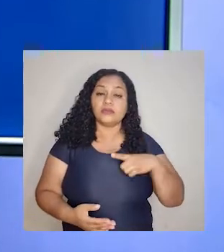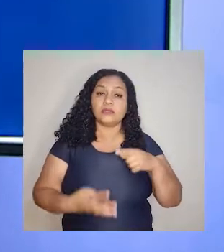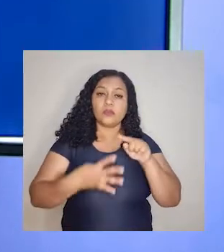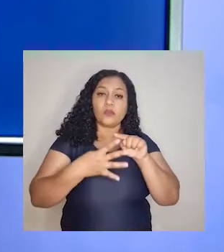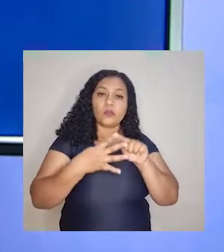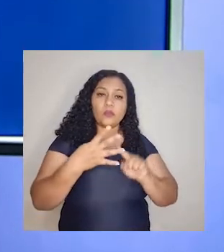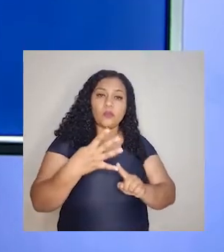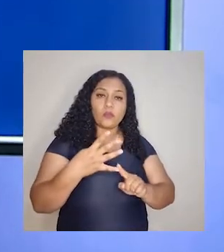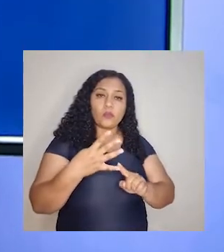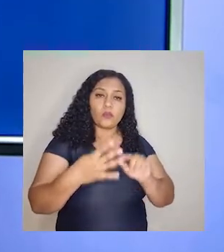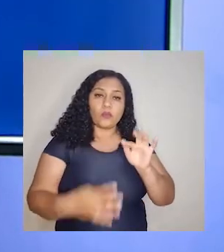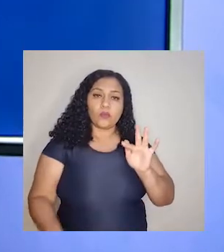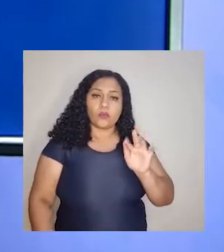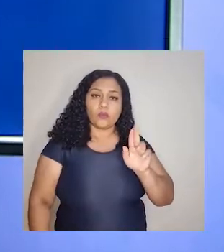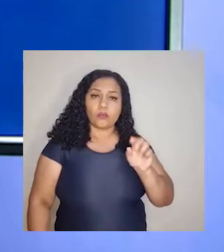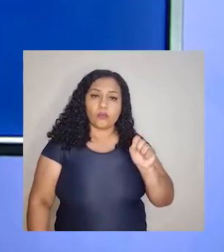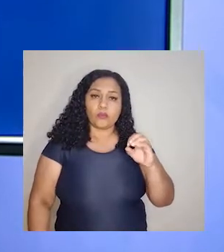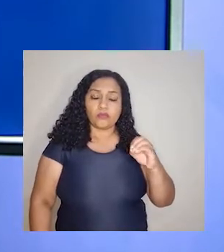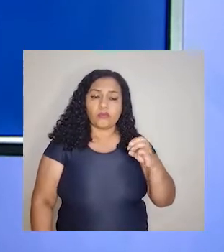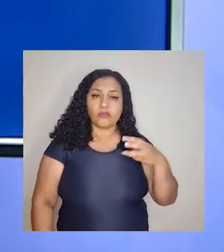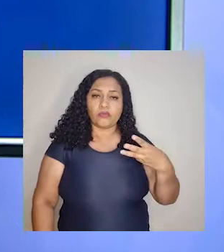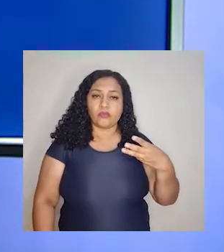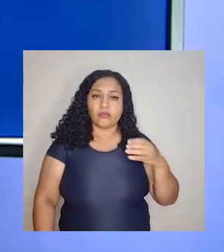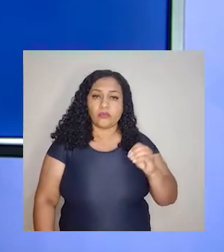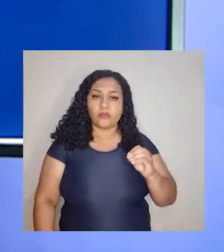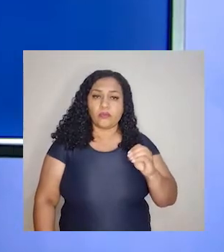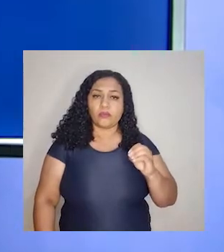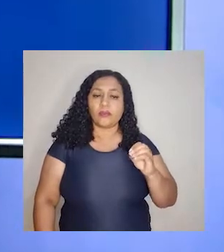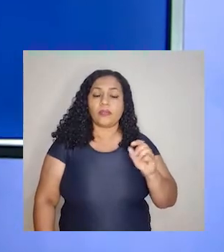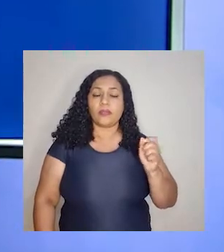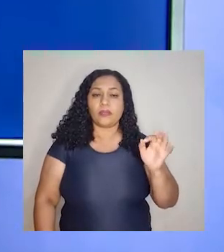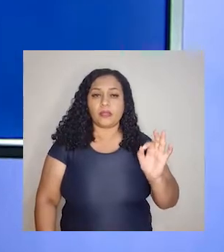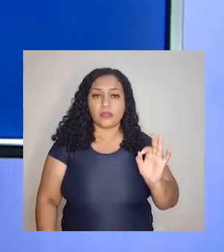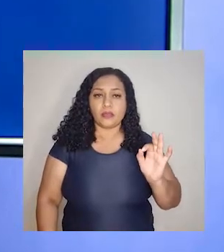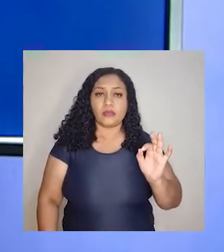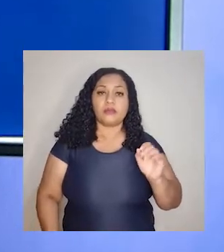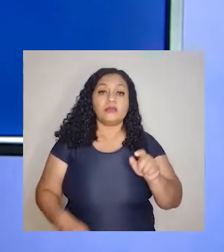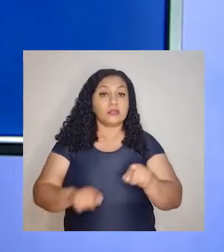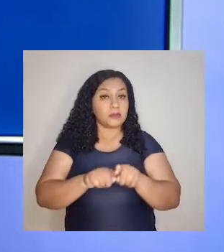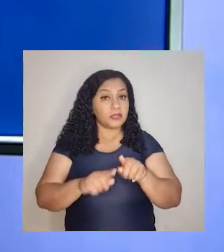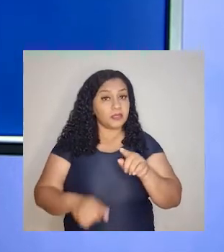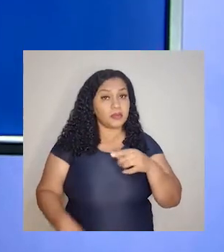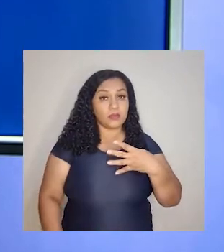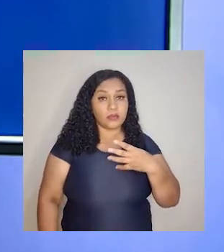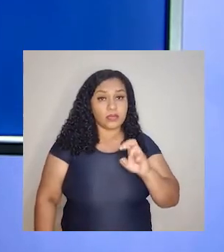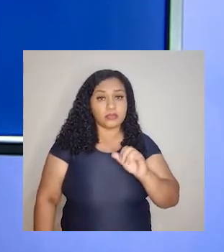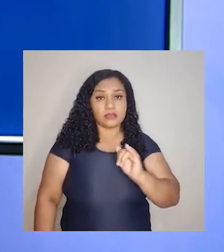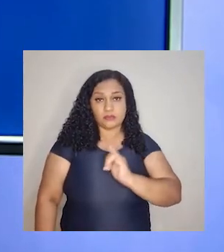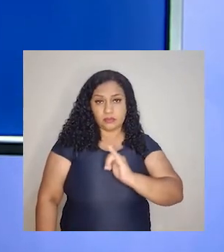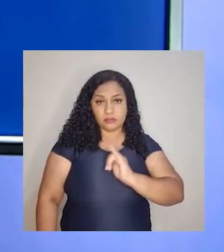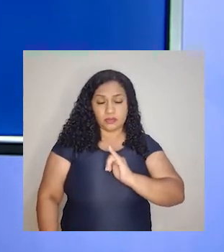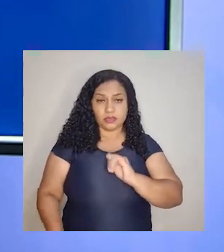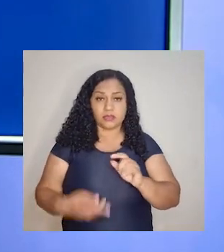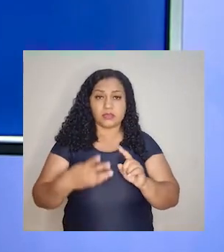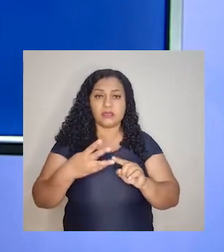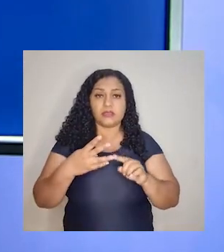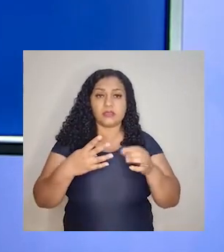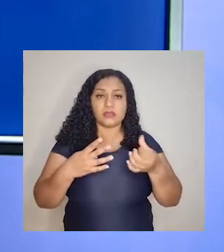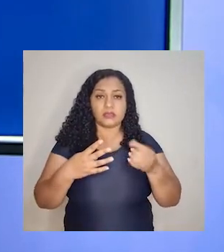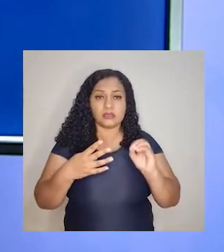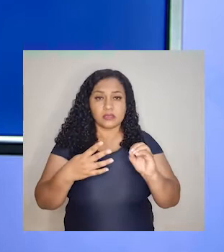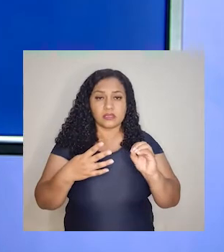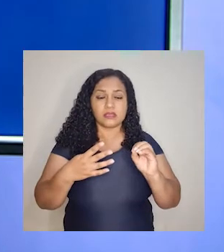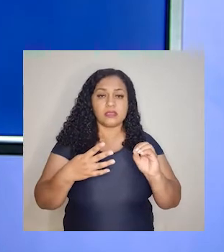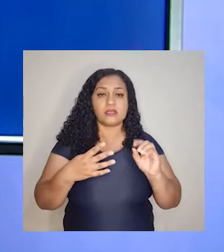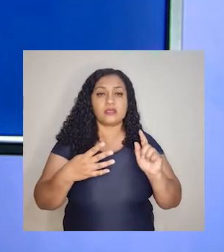longitude Ok o Brasil tem esses quatro furos tá bom 30 graus 45 ao que nós estamos